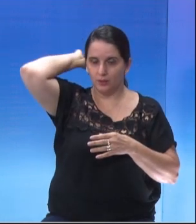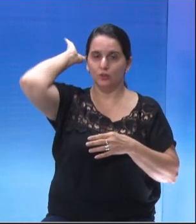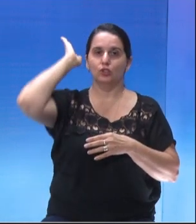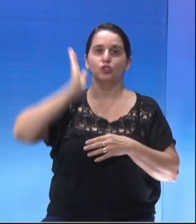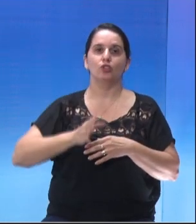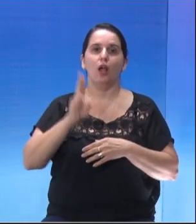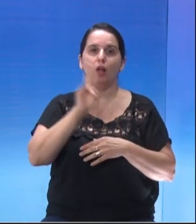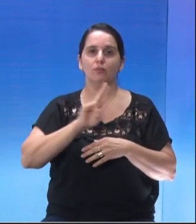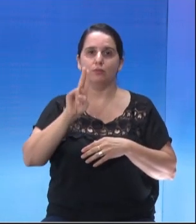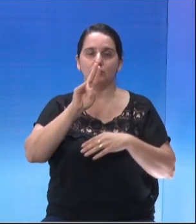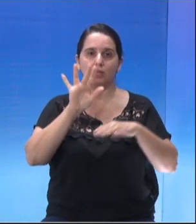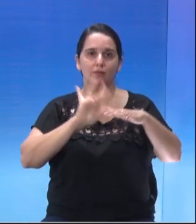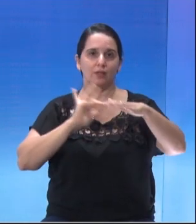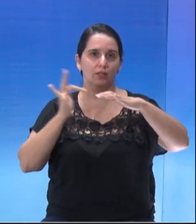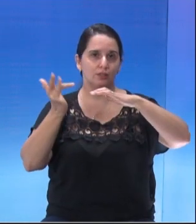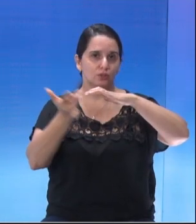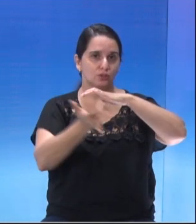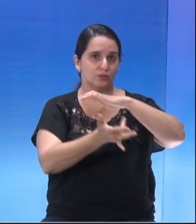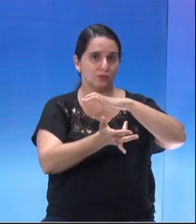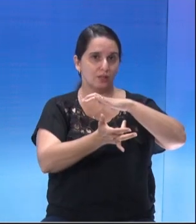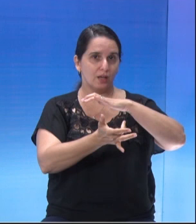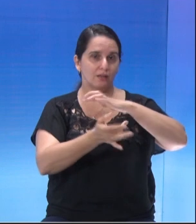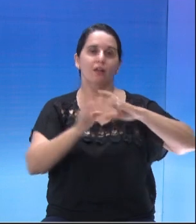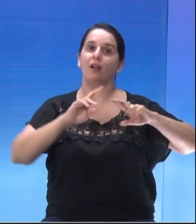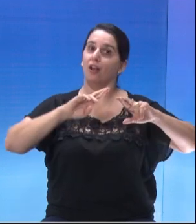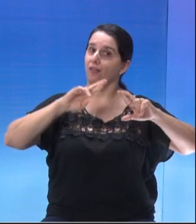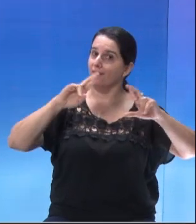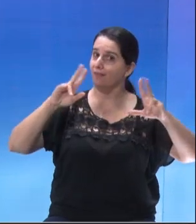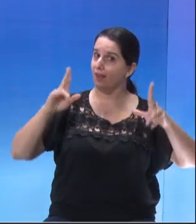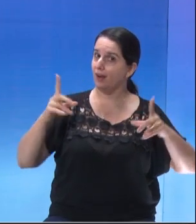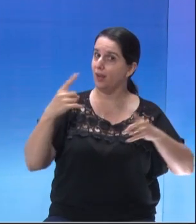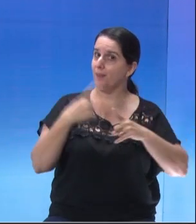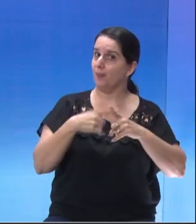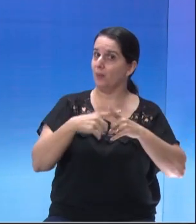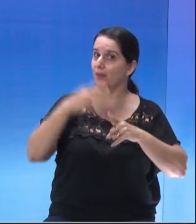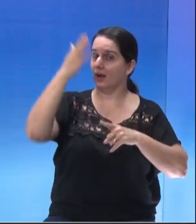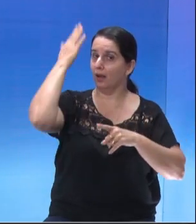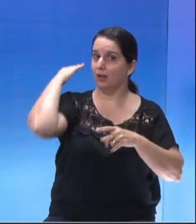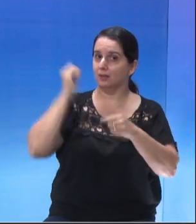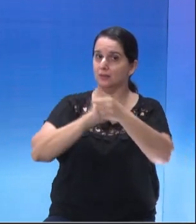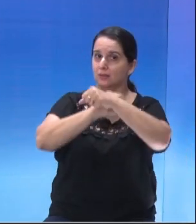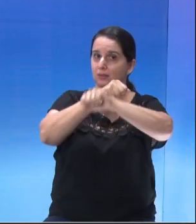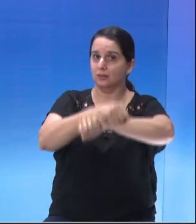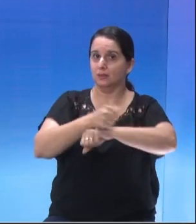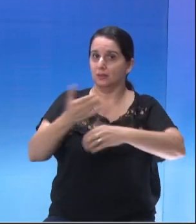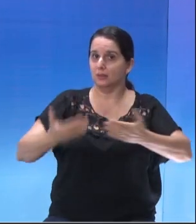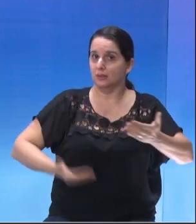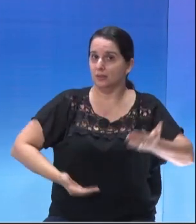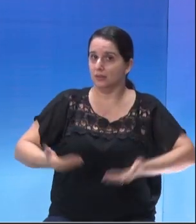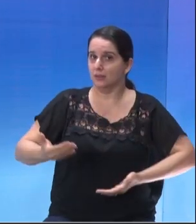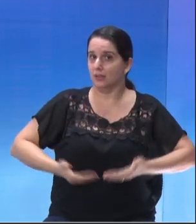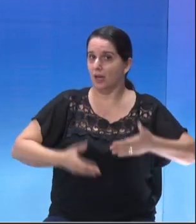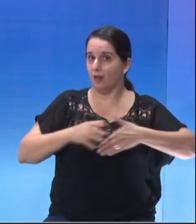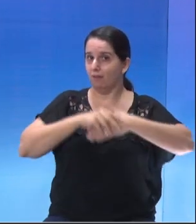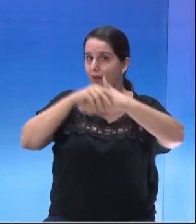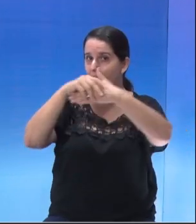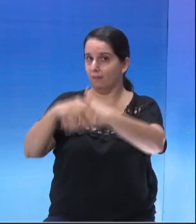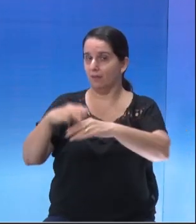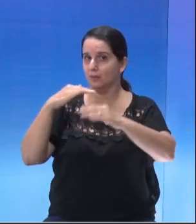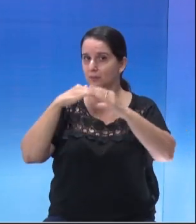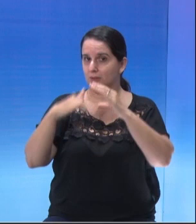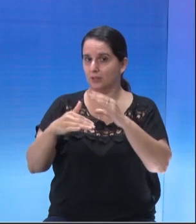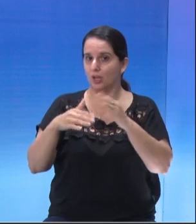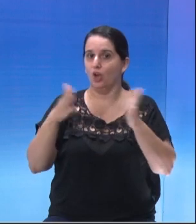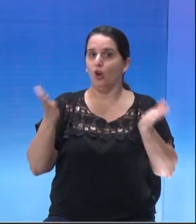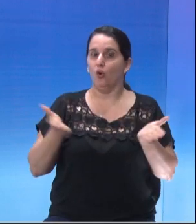redes sociais, né? De uma forma um pouco diferente, porque agora nós temos a internet, a banda larga. Mas, então, ao longo